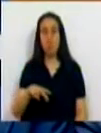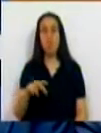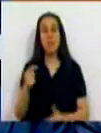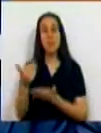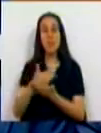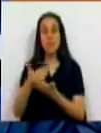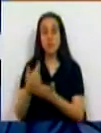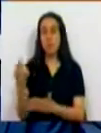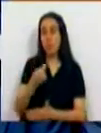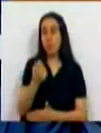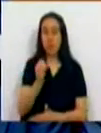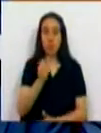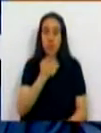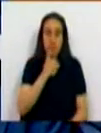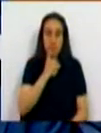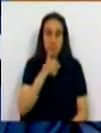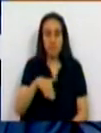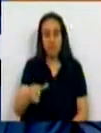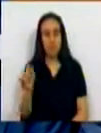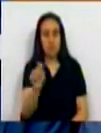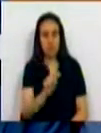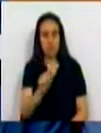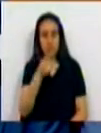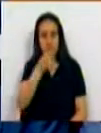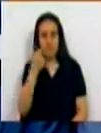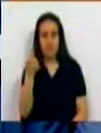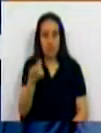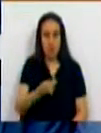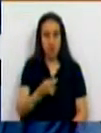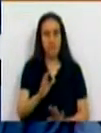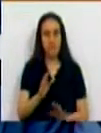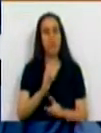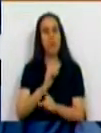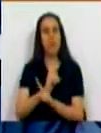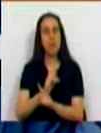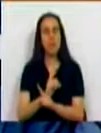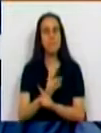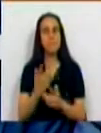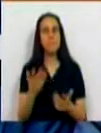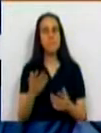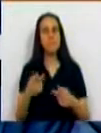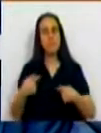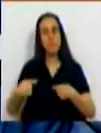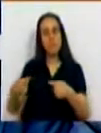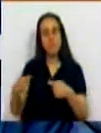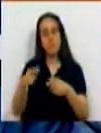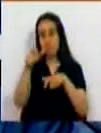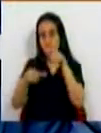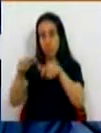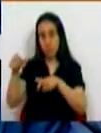dividendos em abril e ter ido pagar este mês de maio. Mesmo relativamente às despesas com